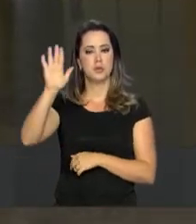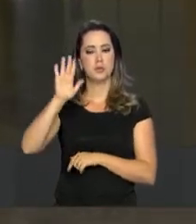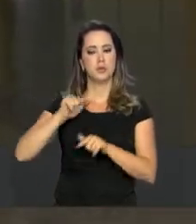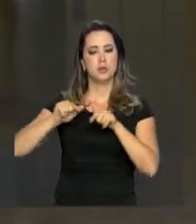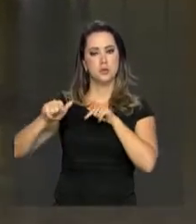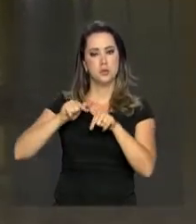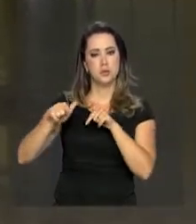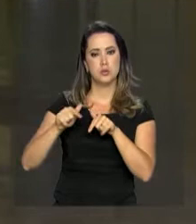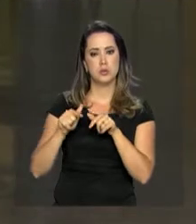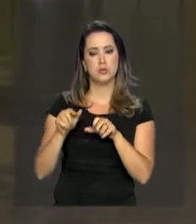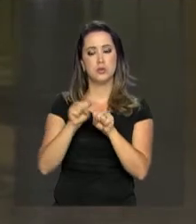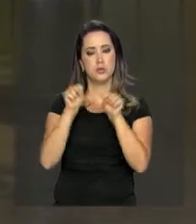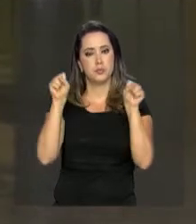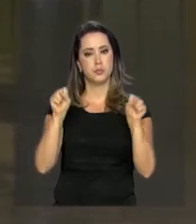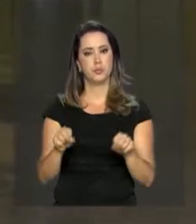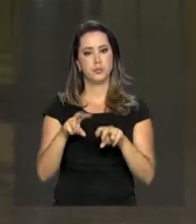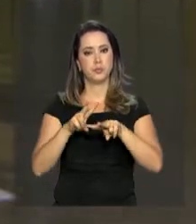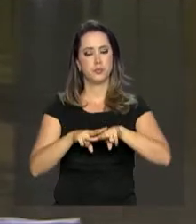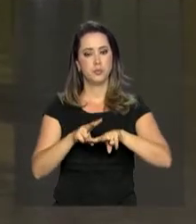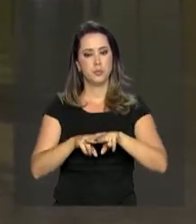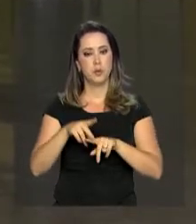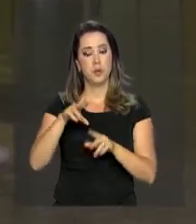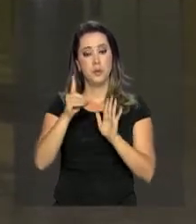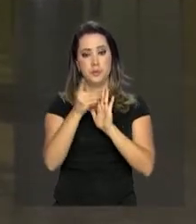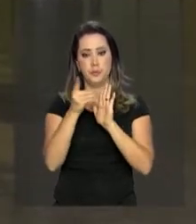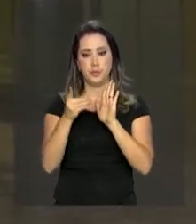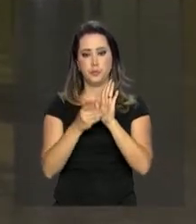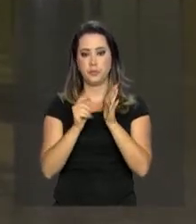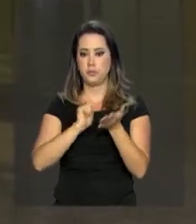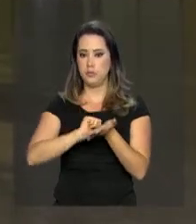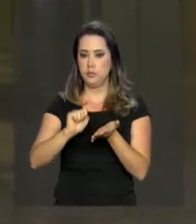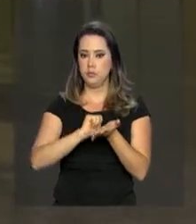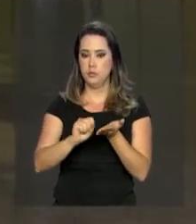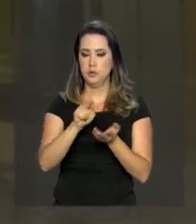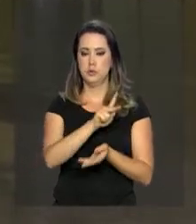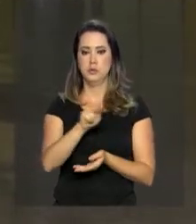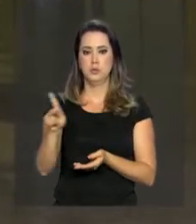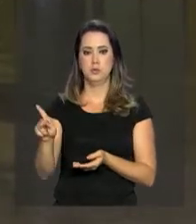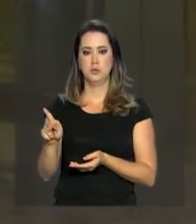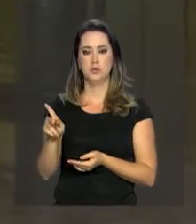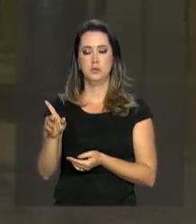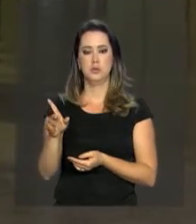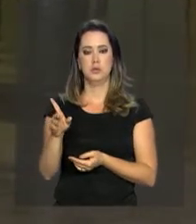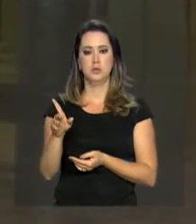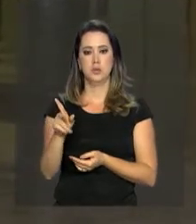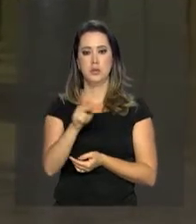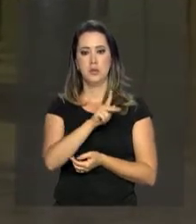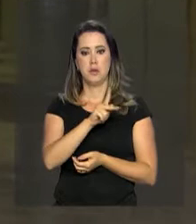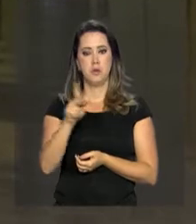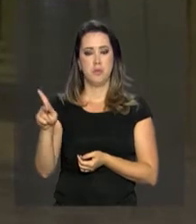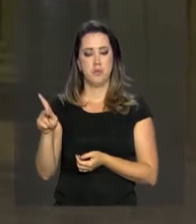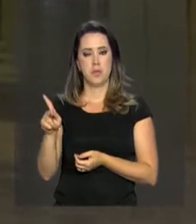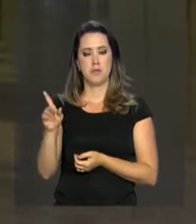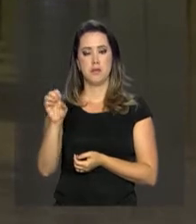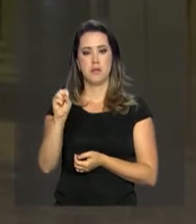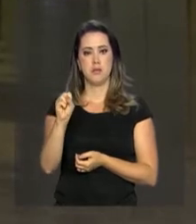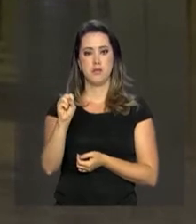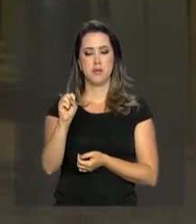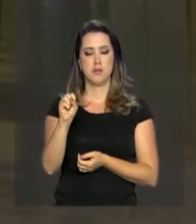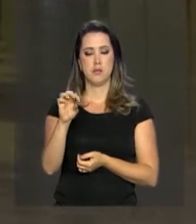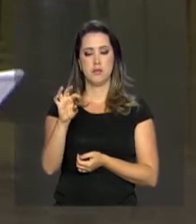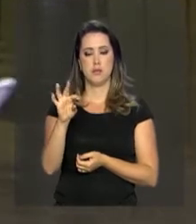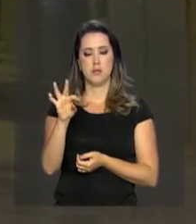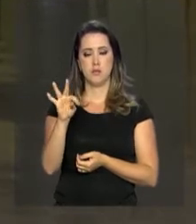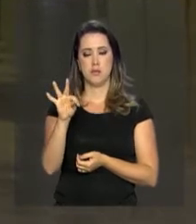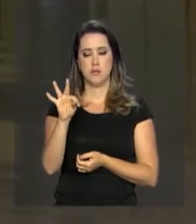no sistema prisional foi um decreto assinado pela presidente da república em exercício carmem lúcia que vai